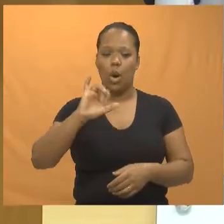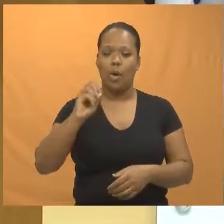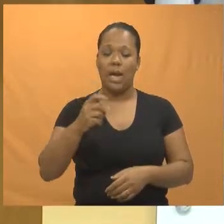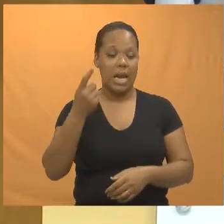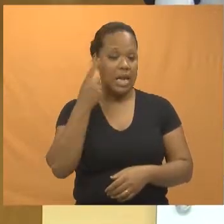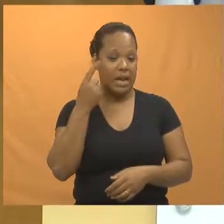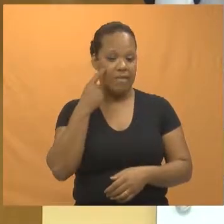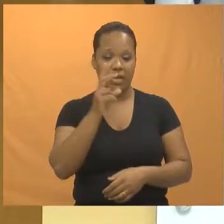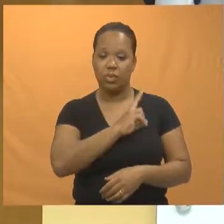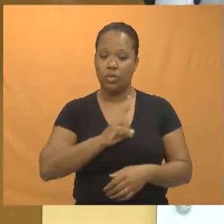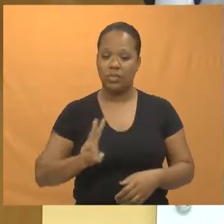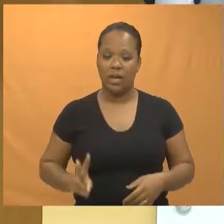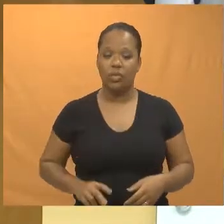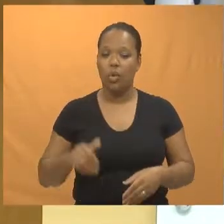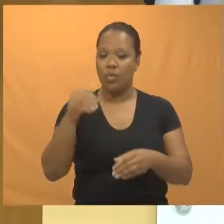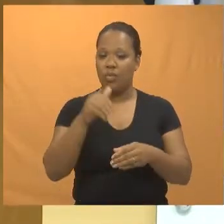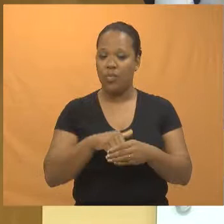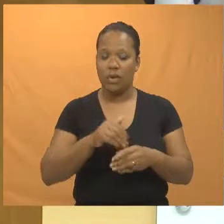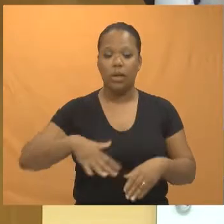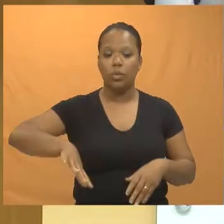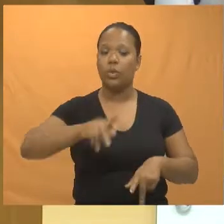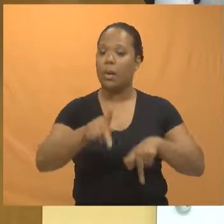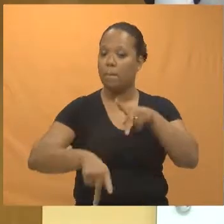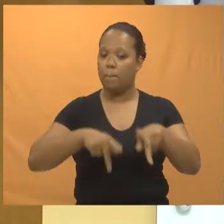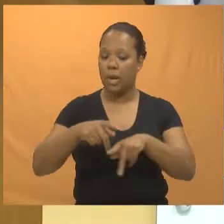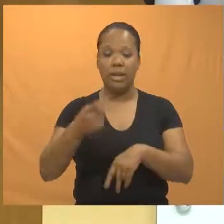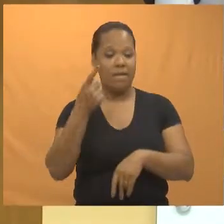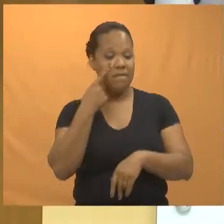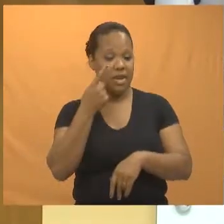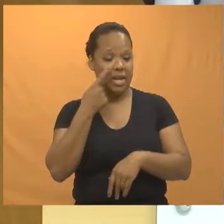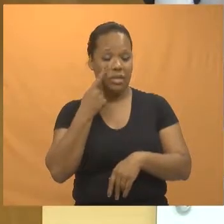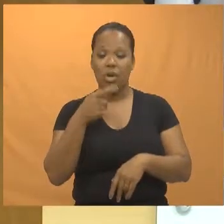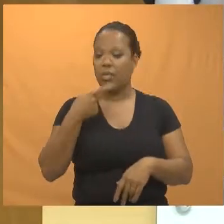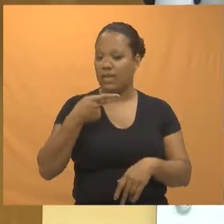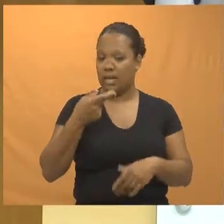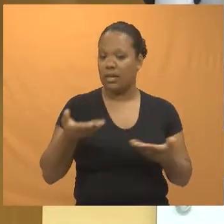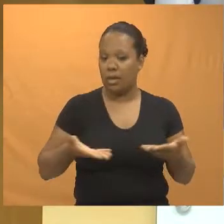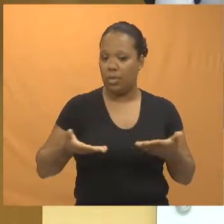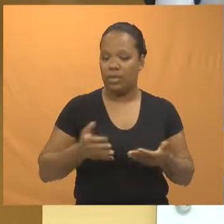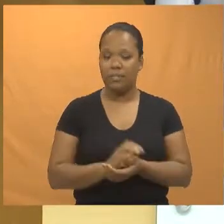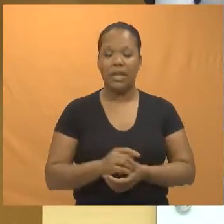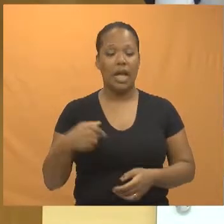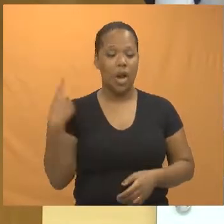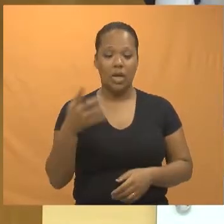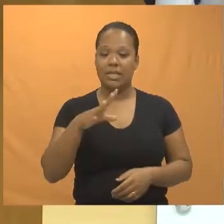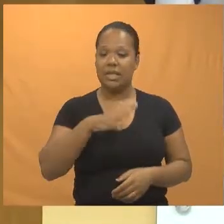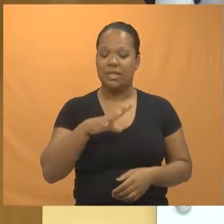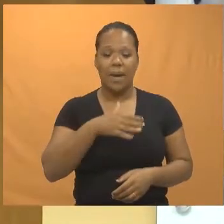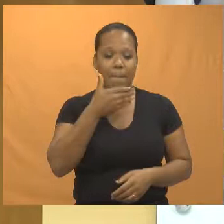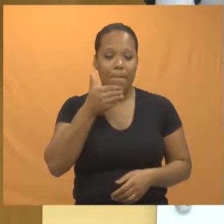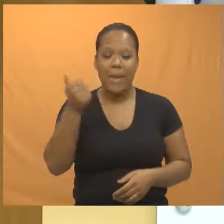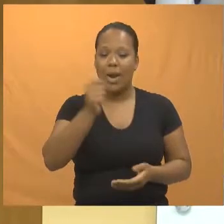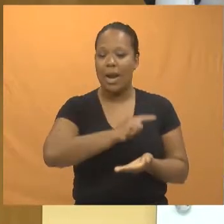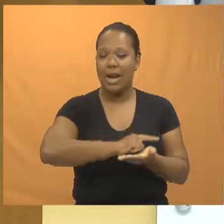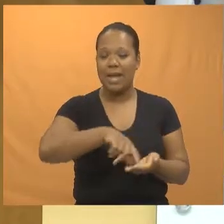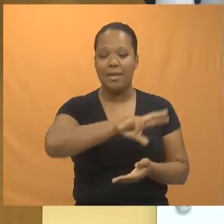está vendo os vereadores votar, a população da nossa cidade está vendo o que eu estou falando, e a nossa cidade vai ser a cidade mais limpa